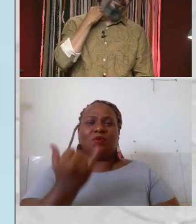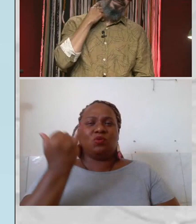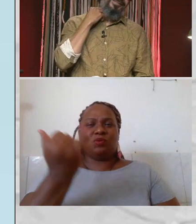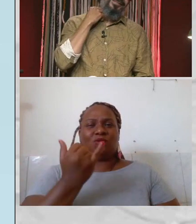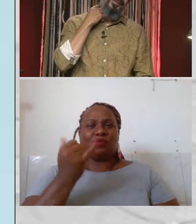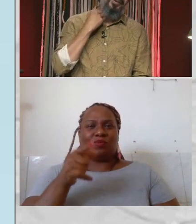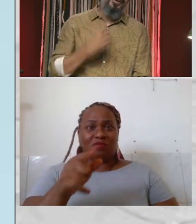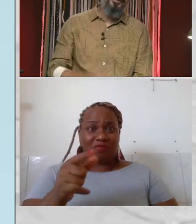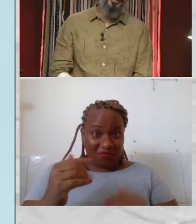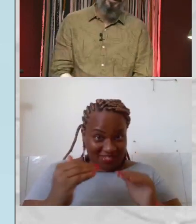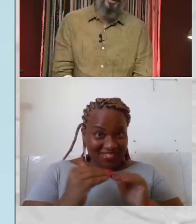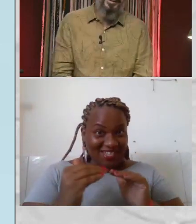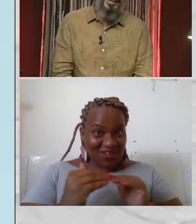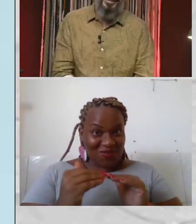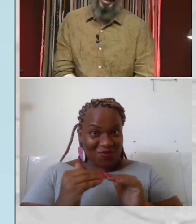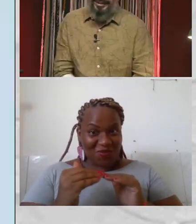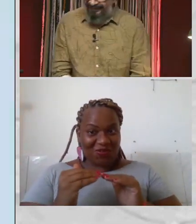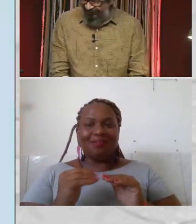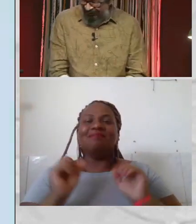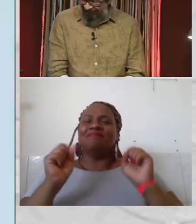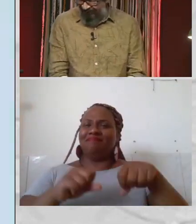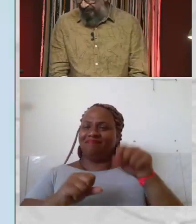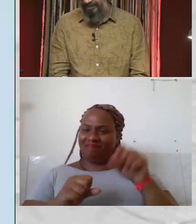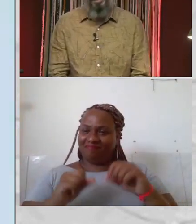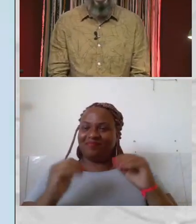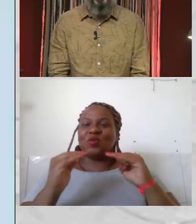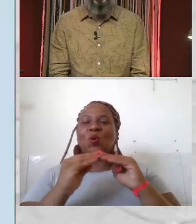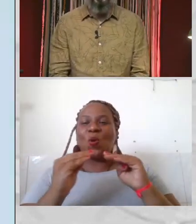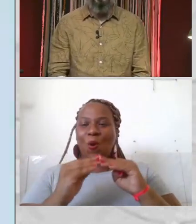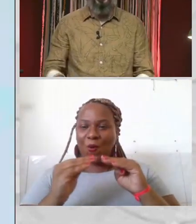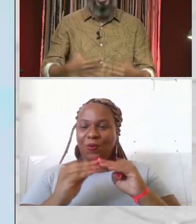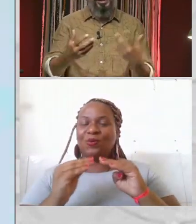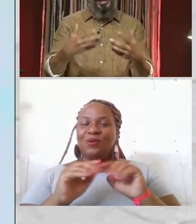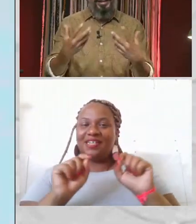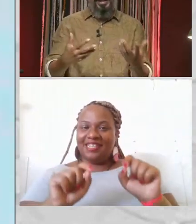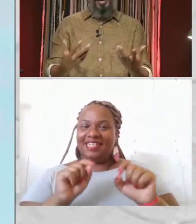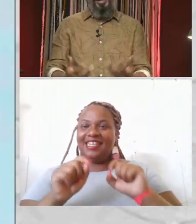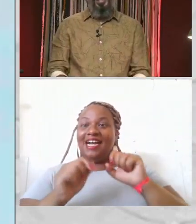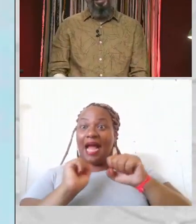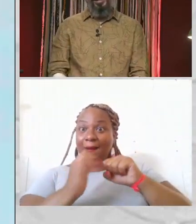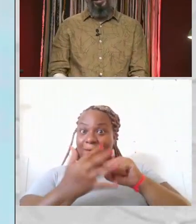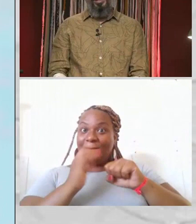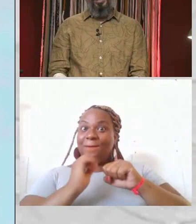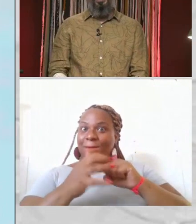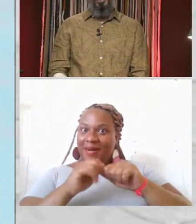concorda comigo. Concordo, sim. Eu acho que a pandemia veio para isso. Por isso que eu queria.